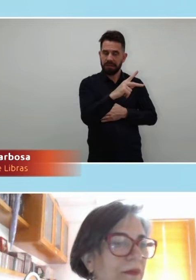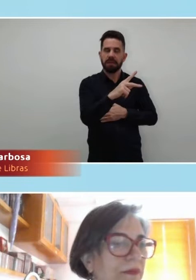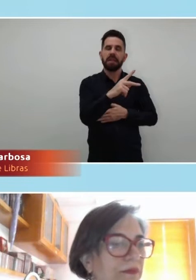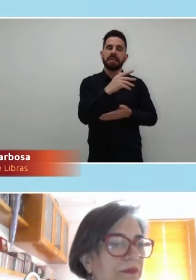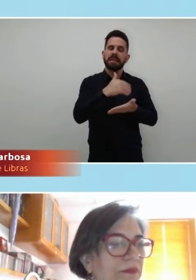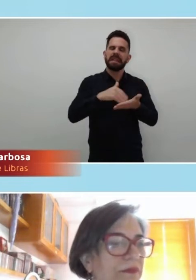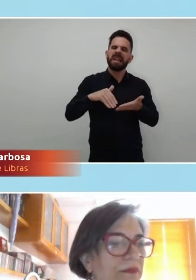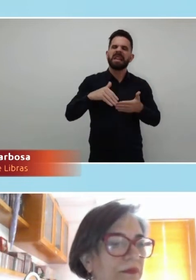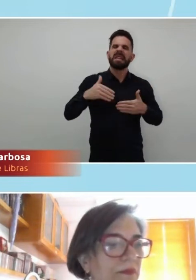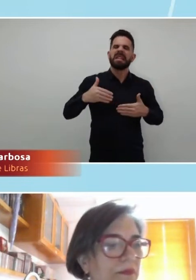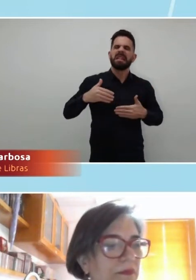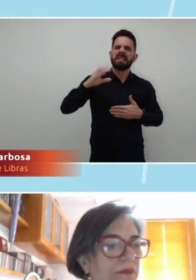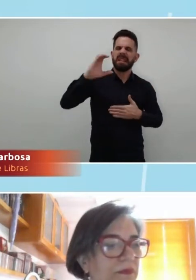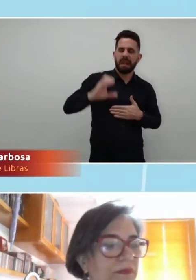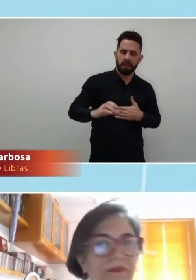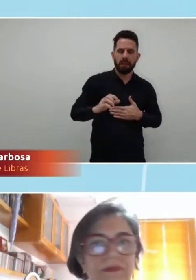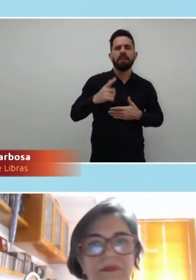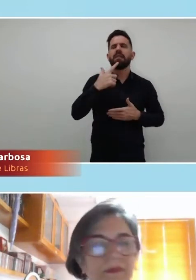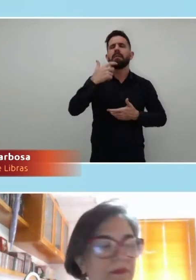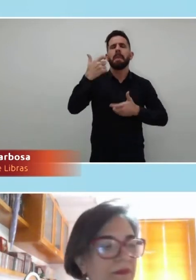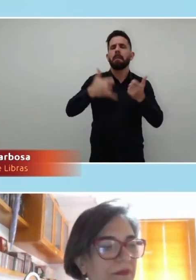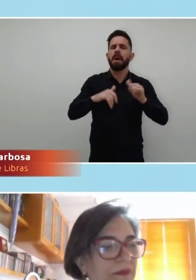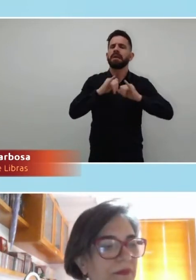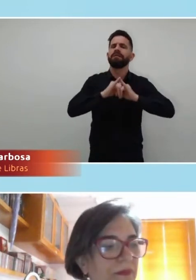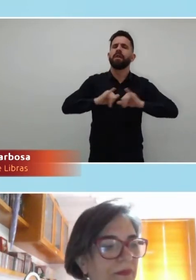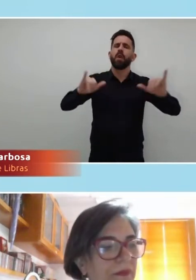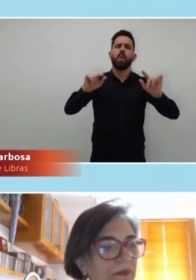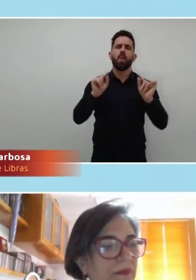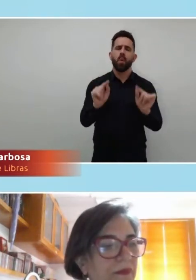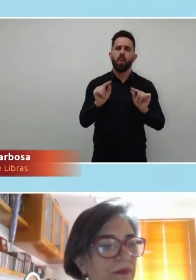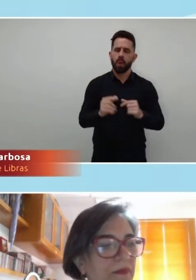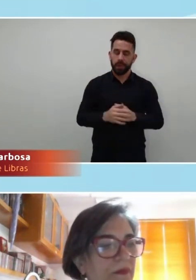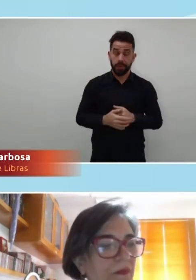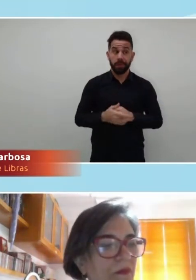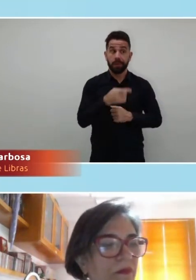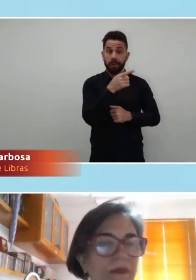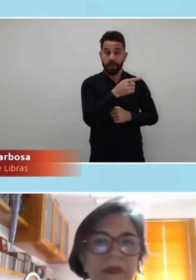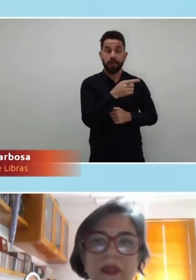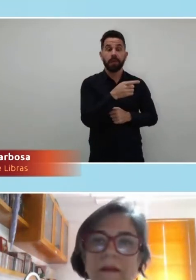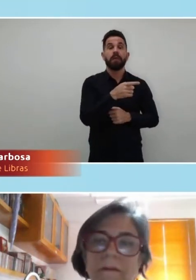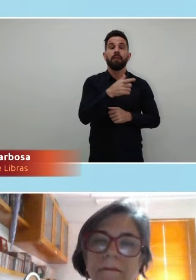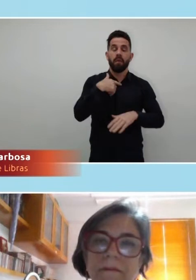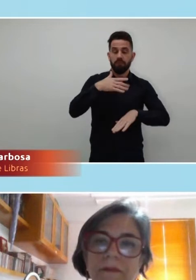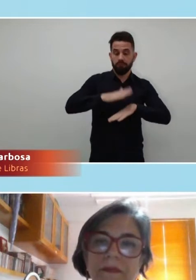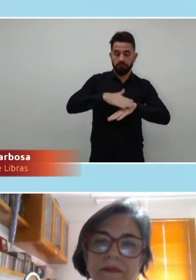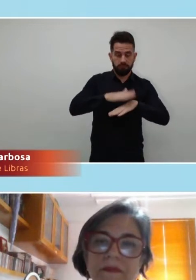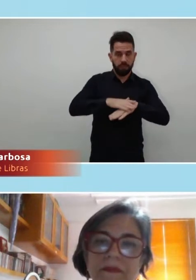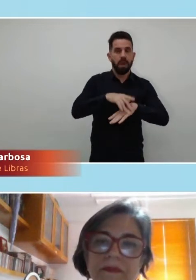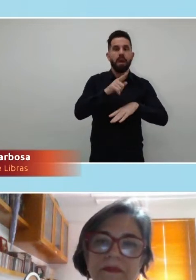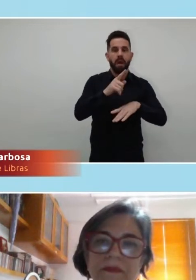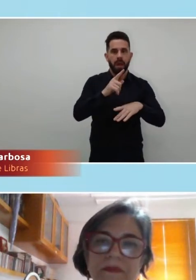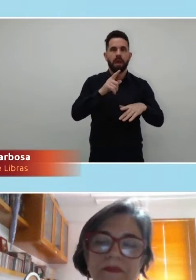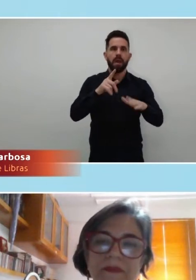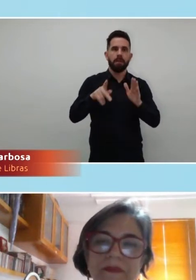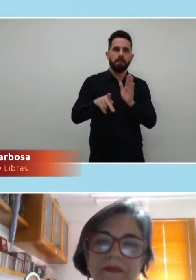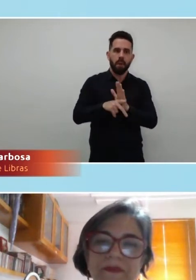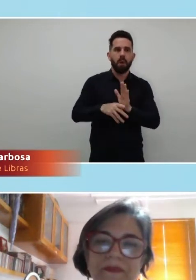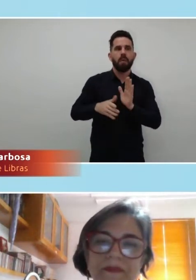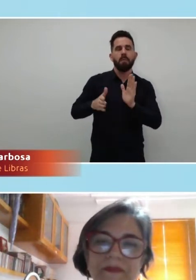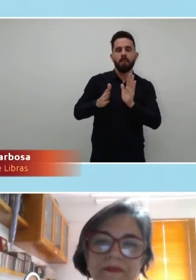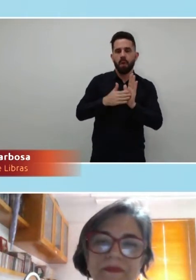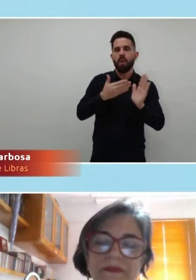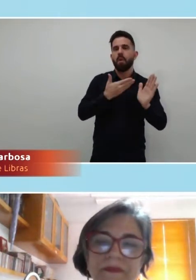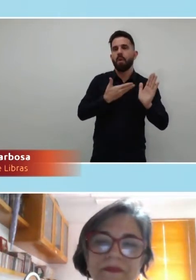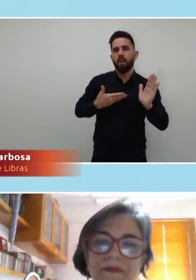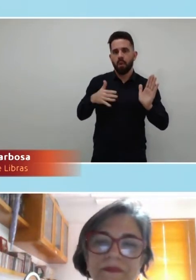informou sobre isso. A Secretaria Cidadã diz que é da própria competência a formulação e execução das políticas públicas estaduais para pessoas